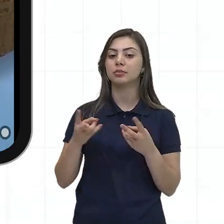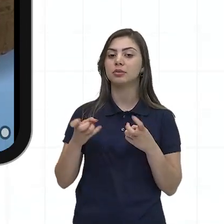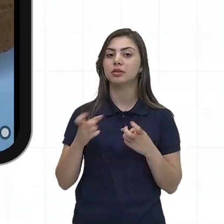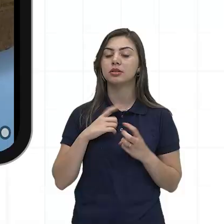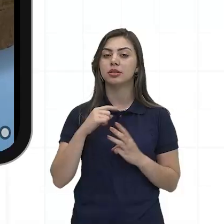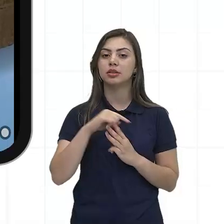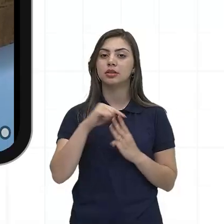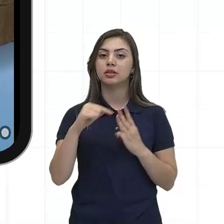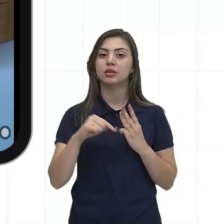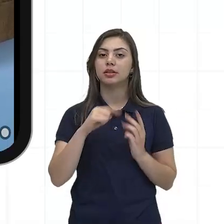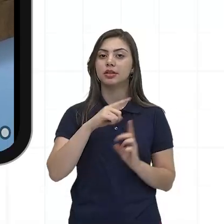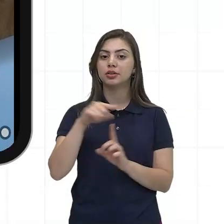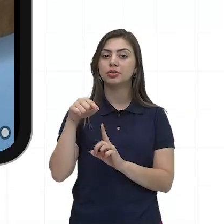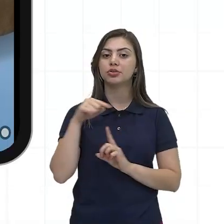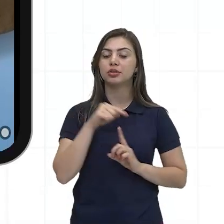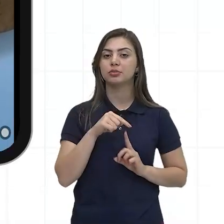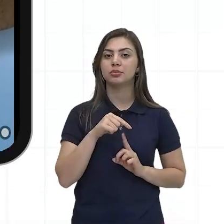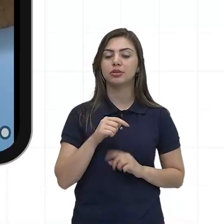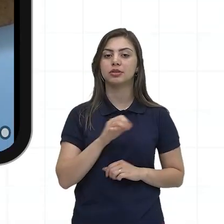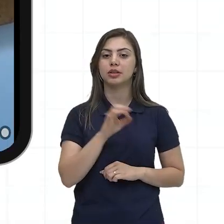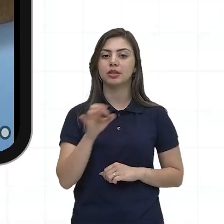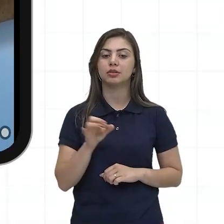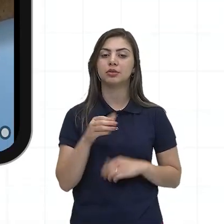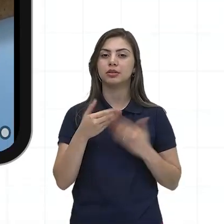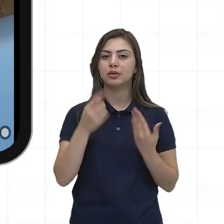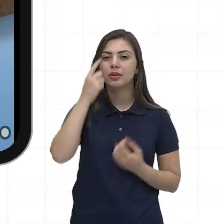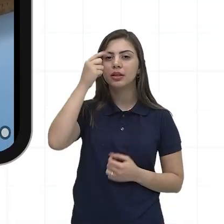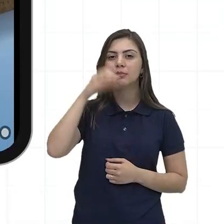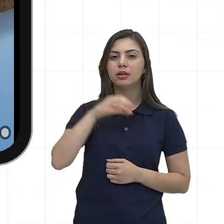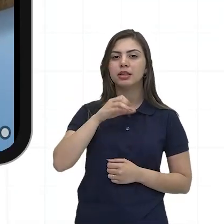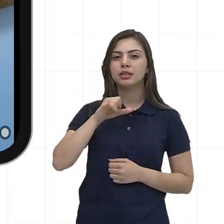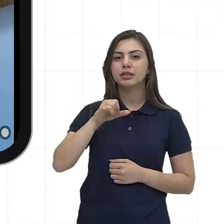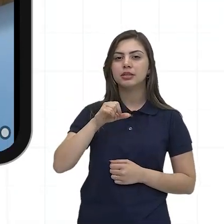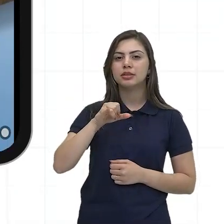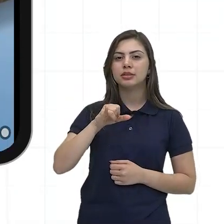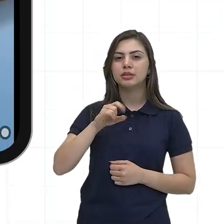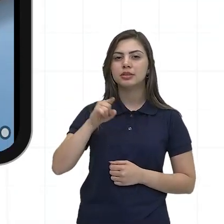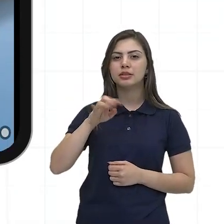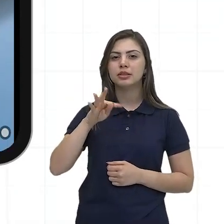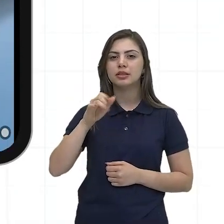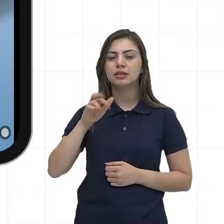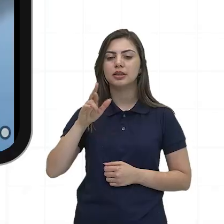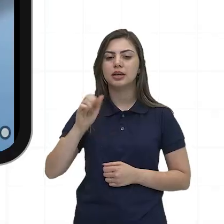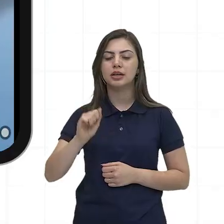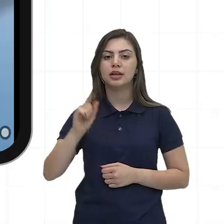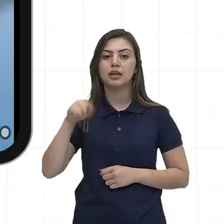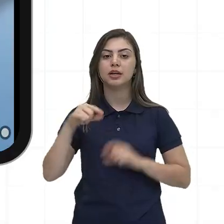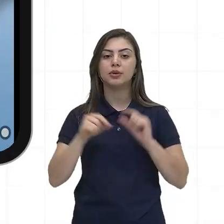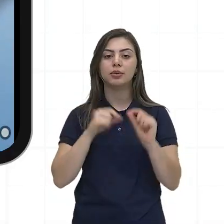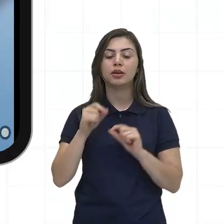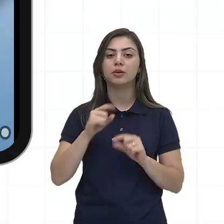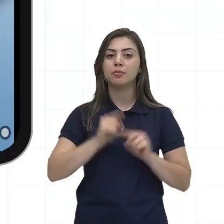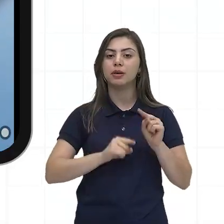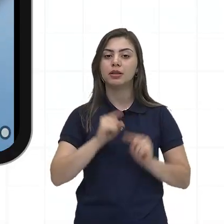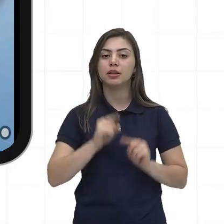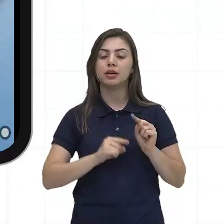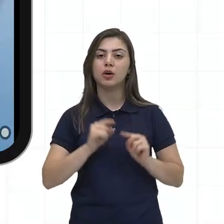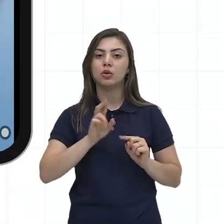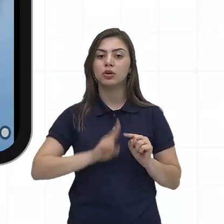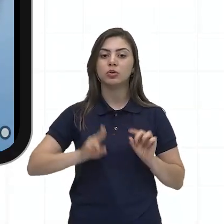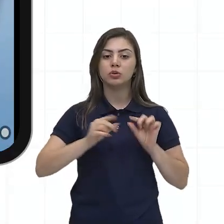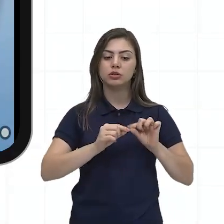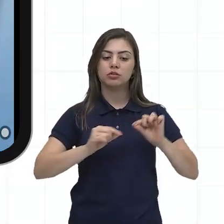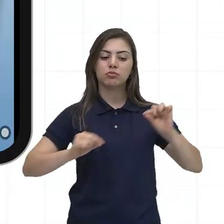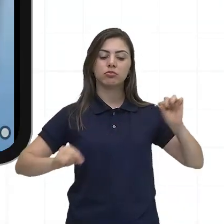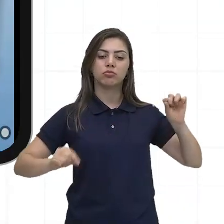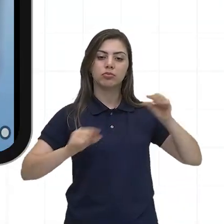a gente tem 3 tipos de cítara. A cítara é um instrumento de corda, certo? Olha, se a gente está vendo